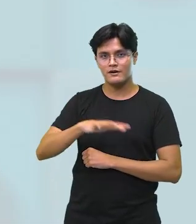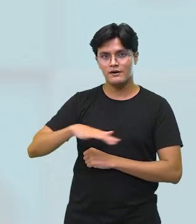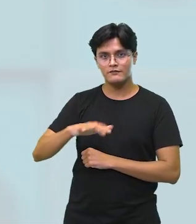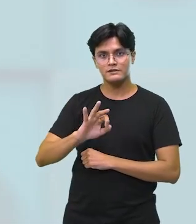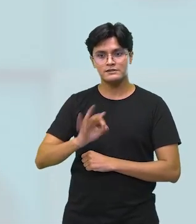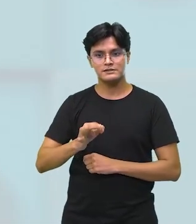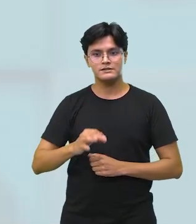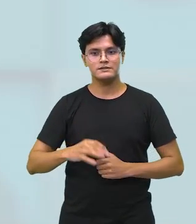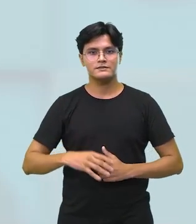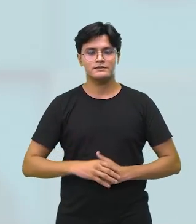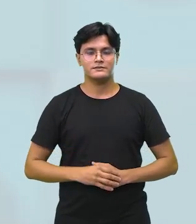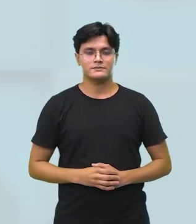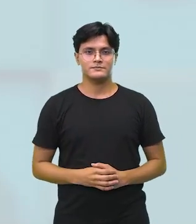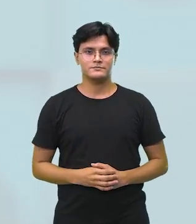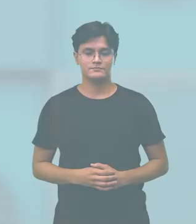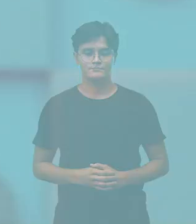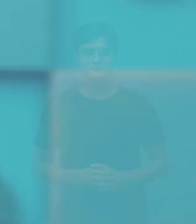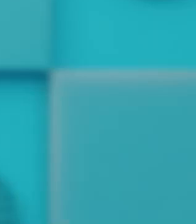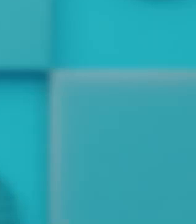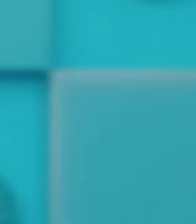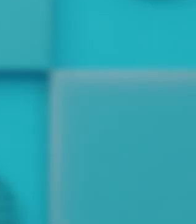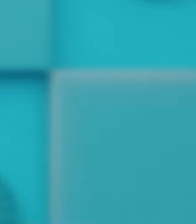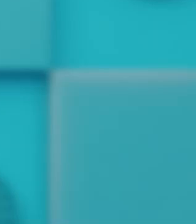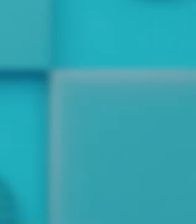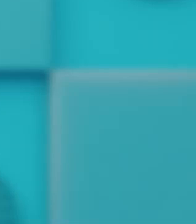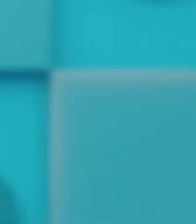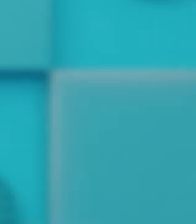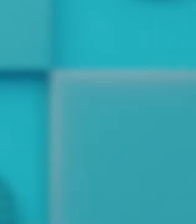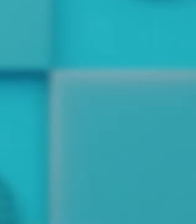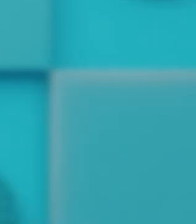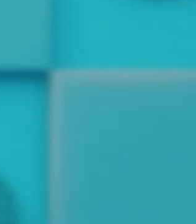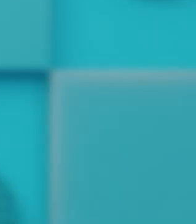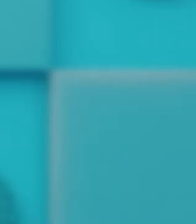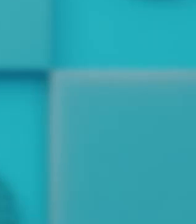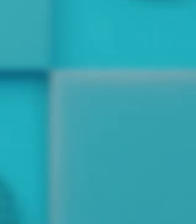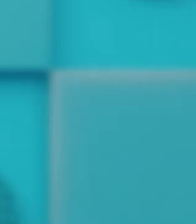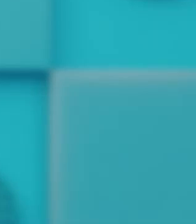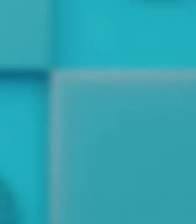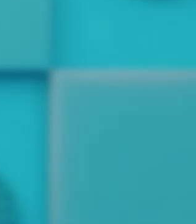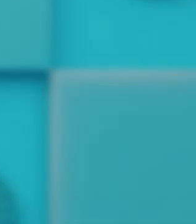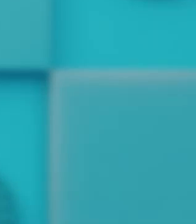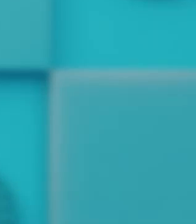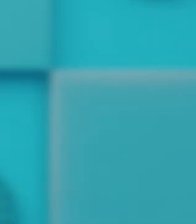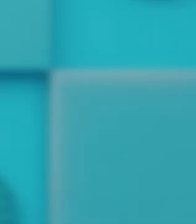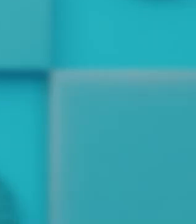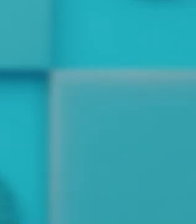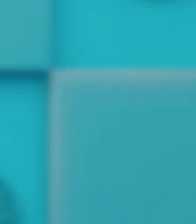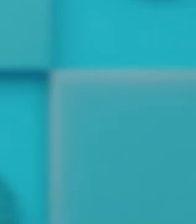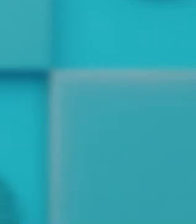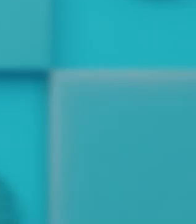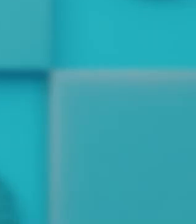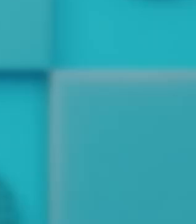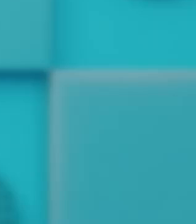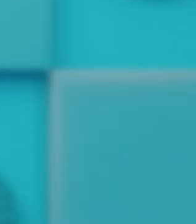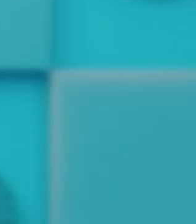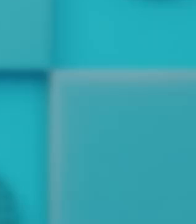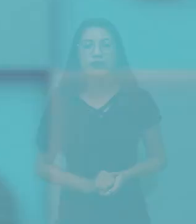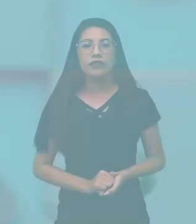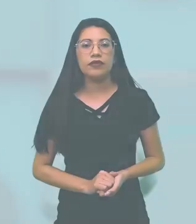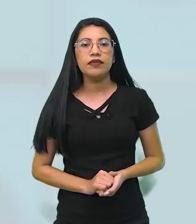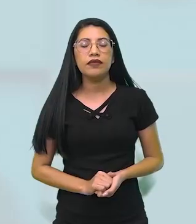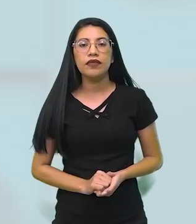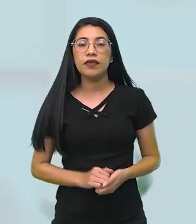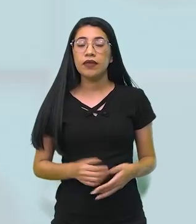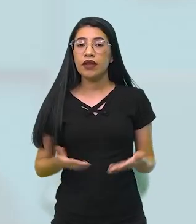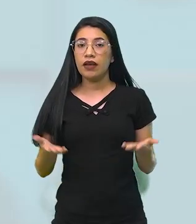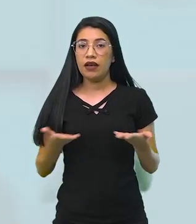muito bem acho que ficou bem claro então agora aí essa questão da nossa variação né a variação geográfica nós vamos ver ver agora